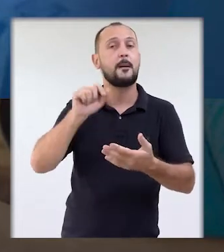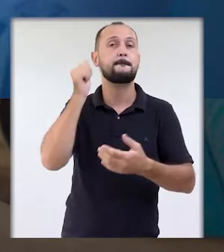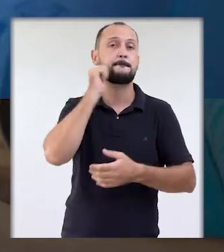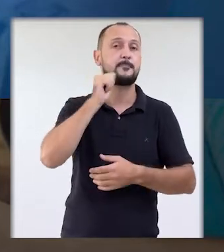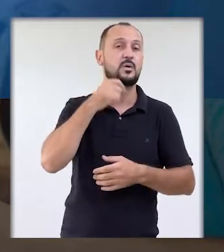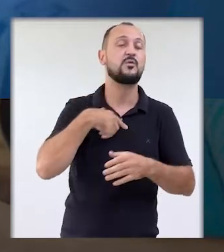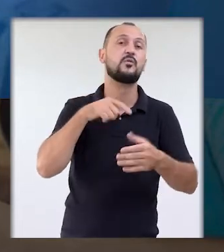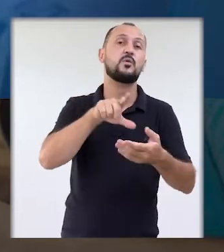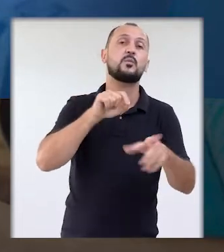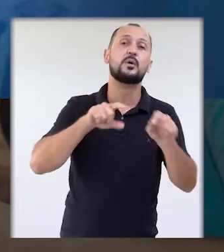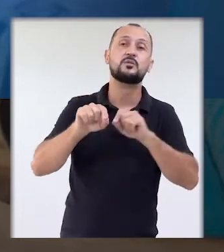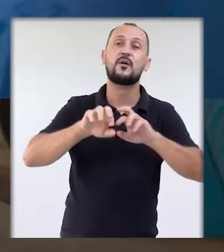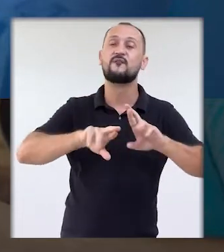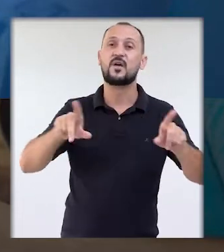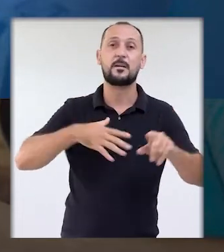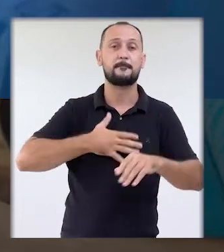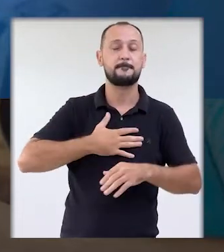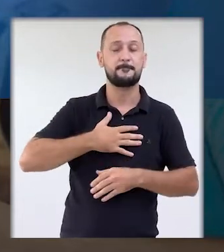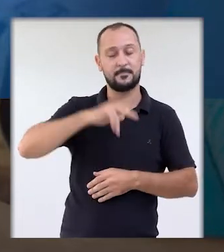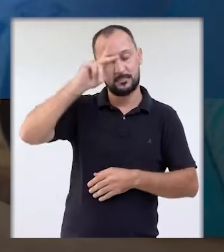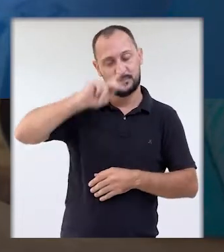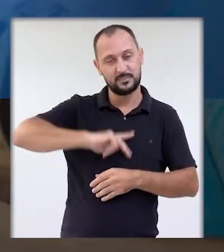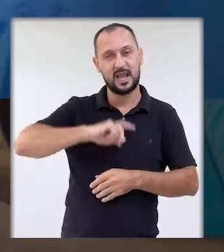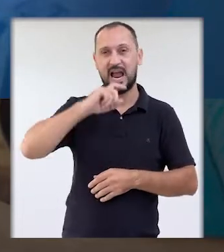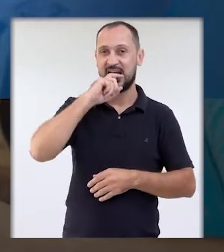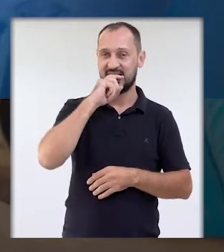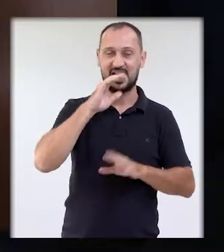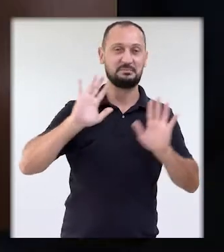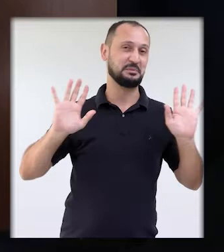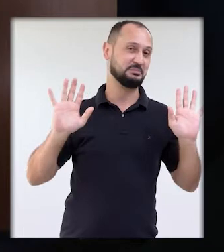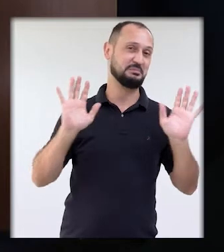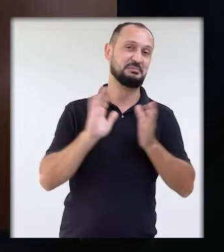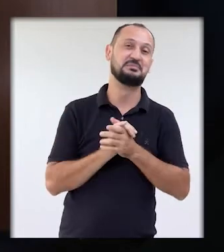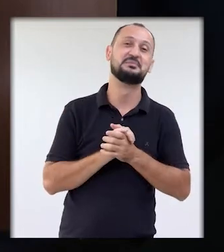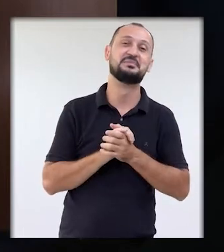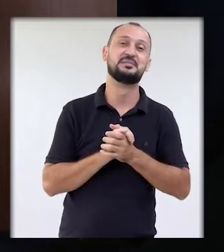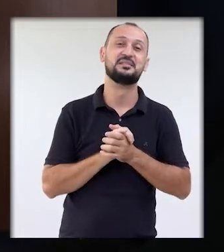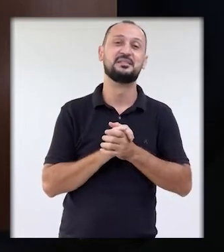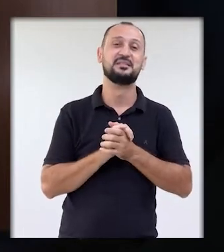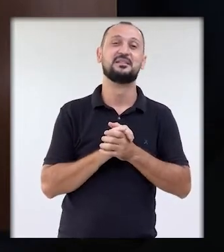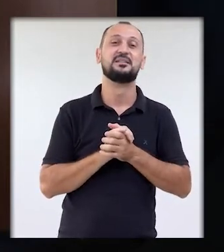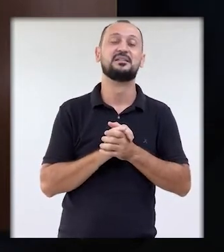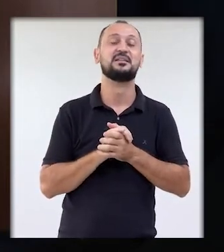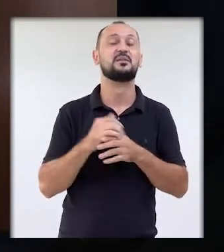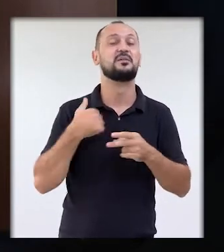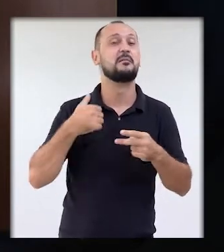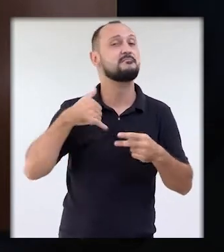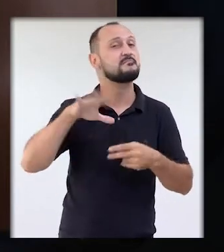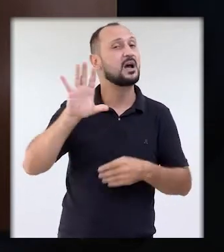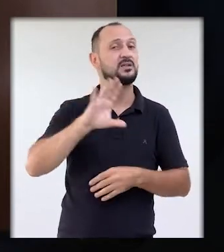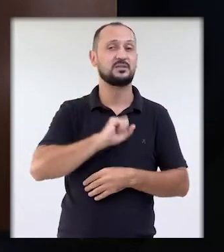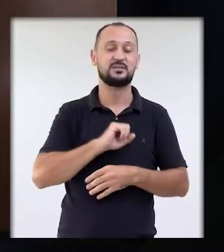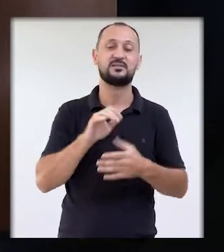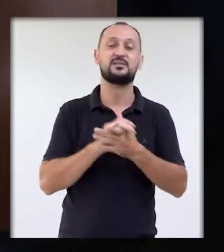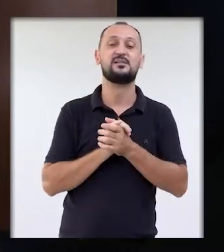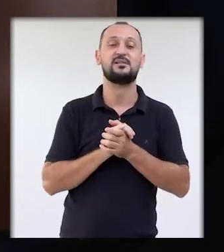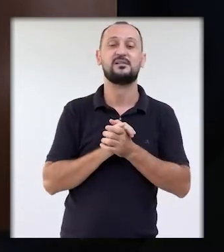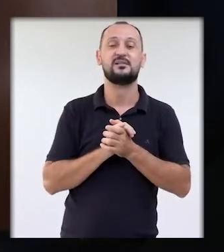Mulheres, e aí eu fui por uma escolha totalmente pessoal, fui egoísta. Eu escolhi os 2 que eu por que mais não, gostei,